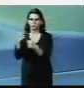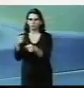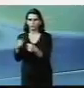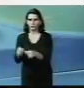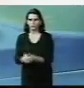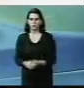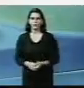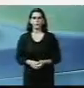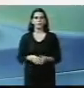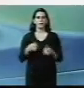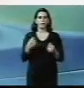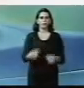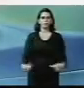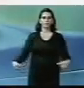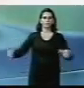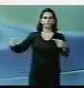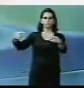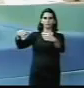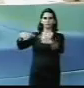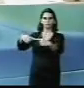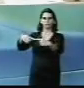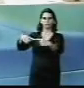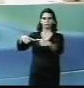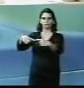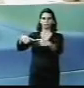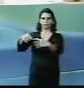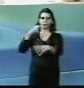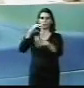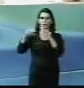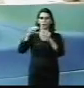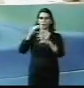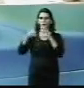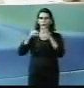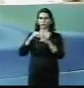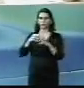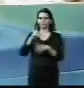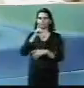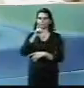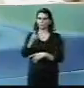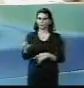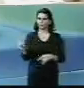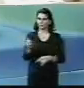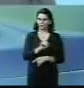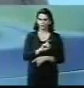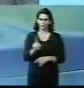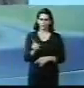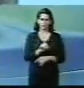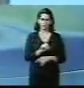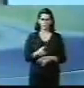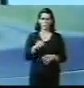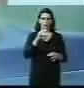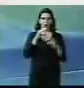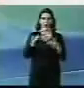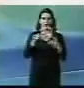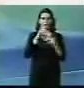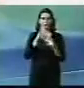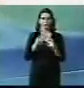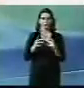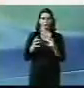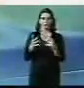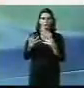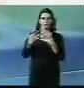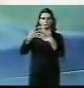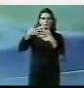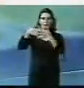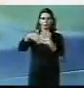ele, na verdade, vai criar um canal de comunicação, mas um canal de comunicação não direto, certo? É um canal, ele vai